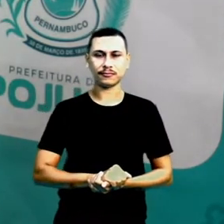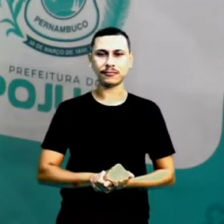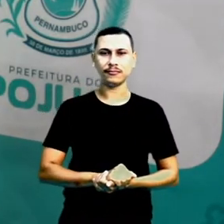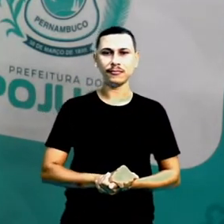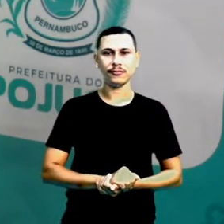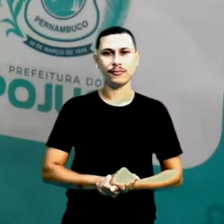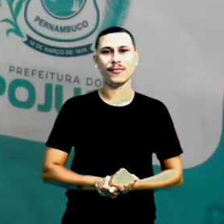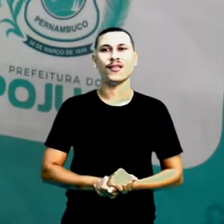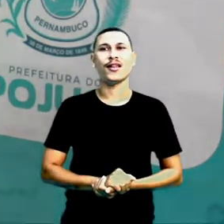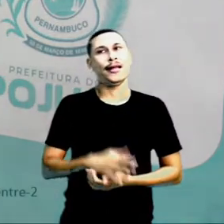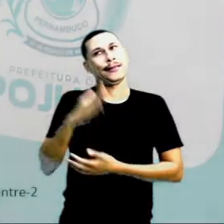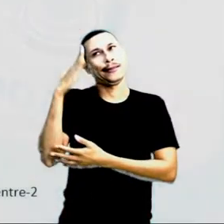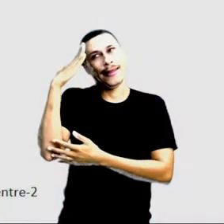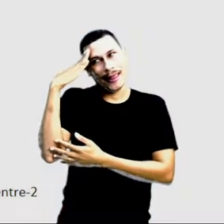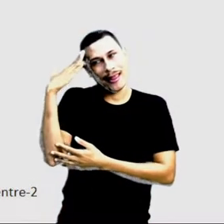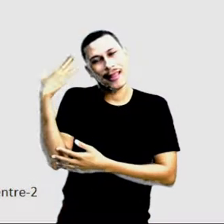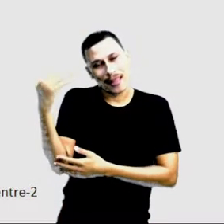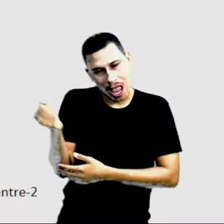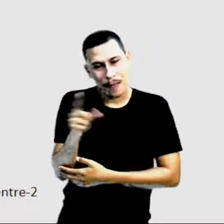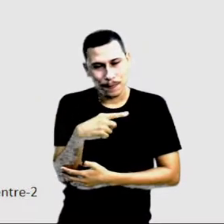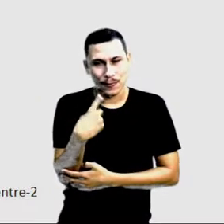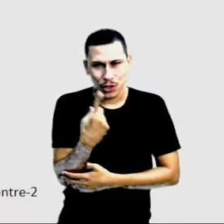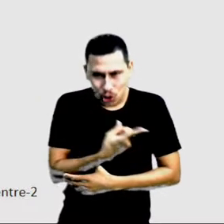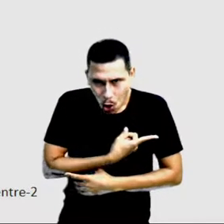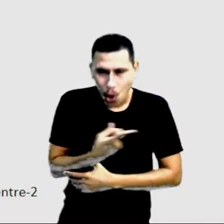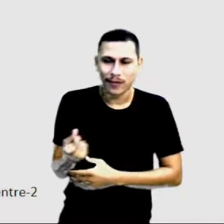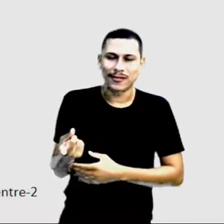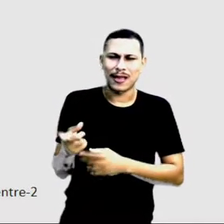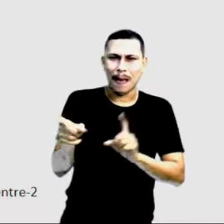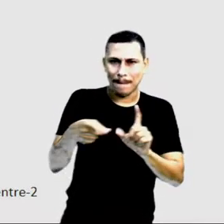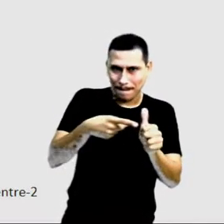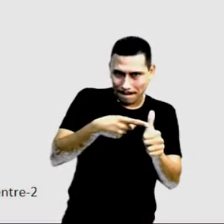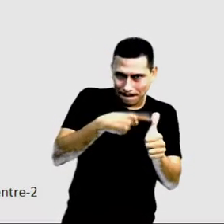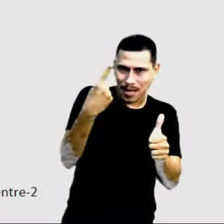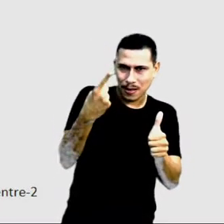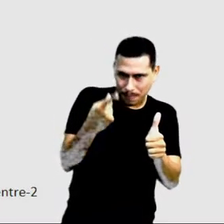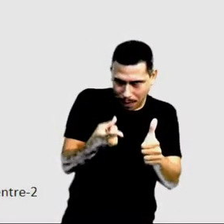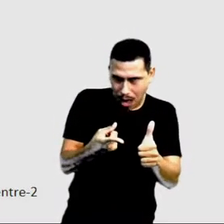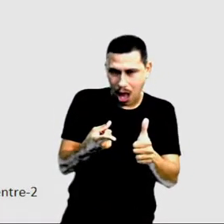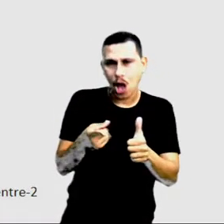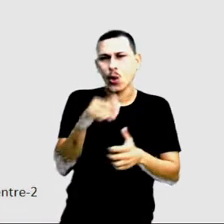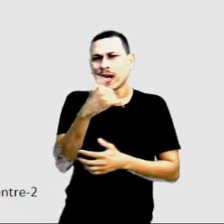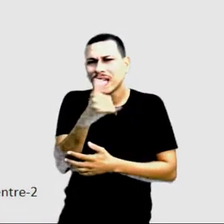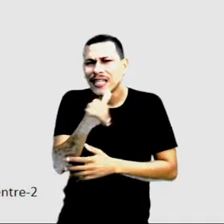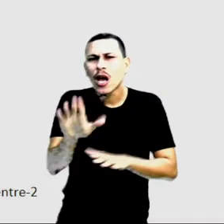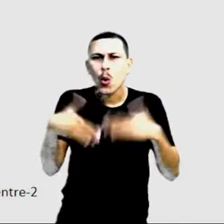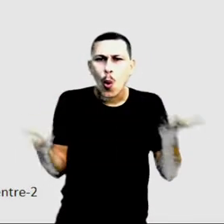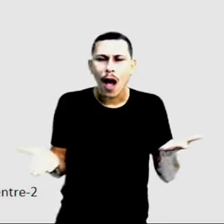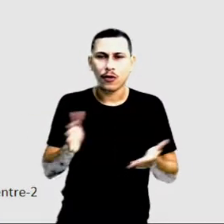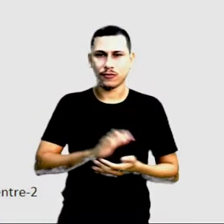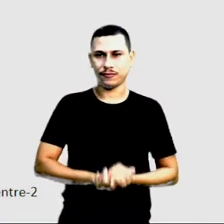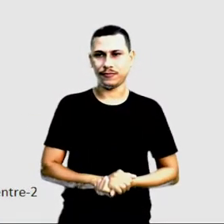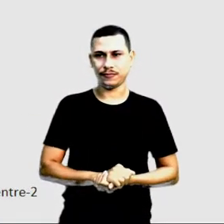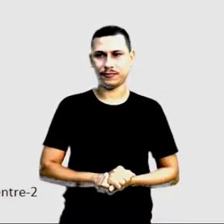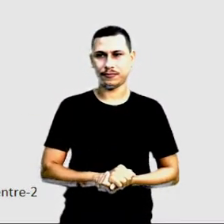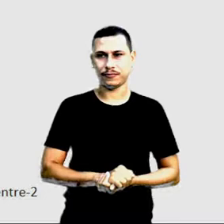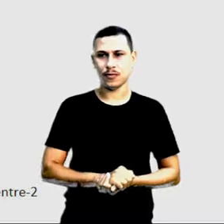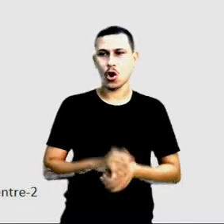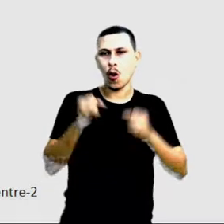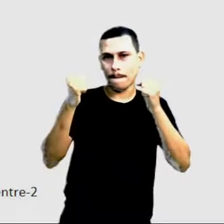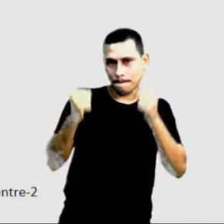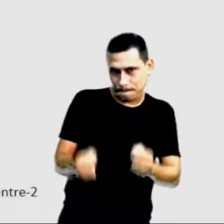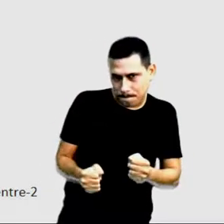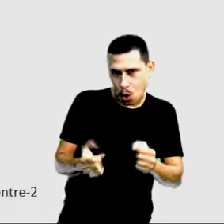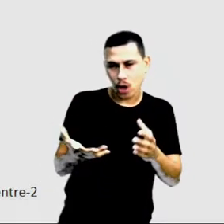A gente sabe que as principais fontes de energias de uma indústria, elas são, vamos ver. A fonte de energia, ela pode